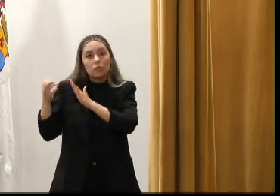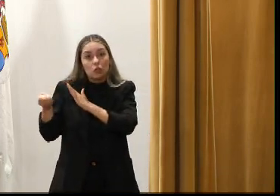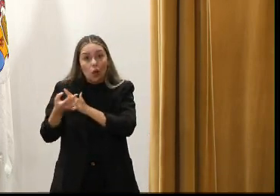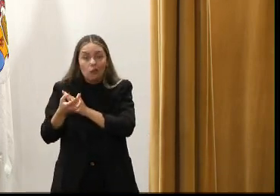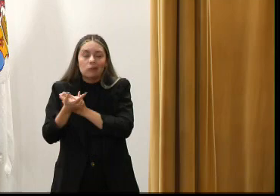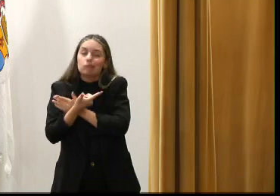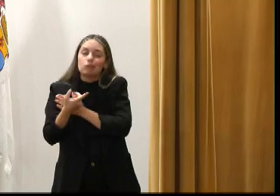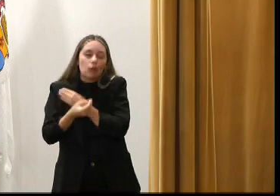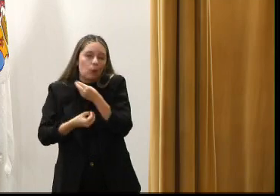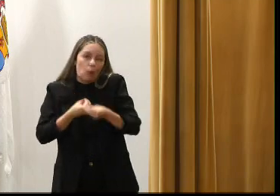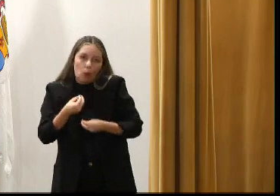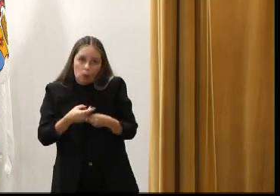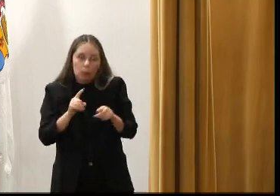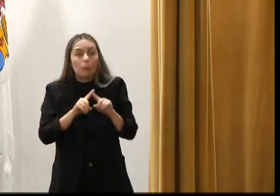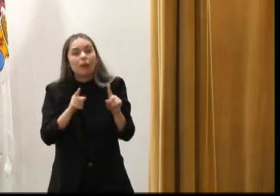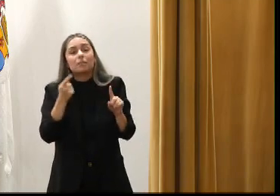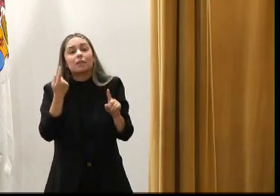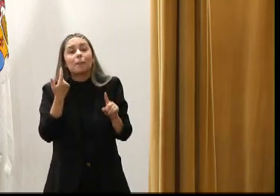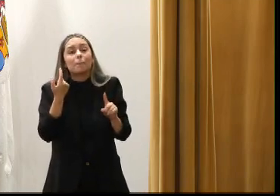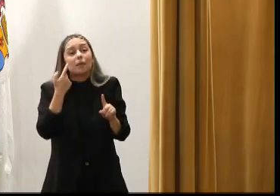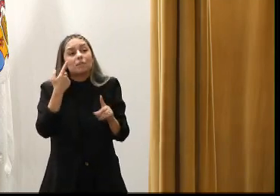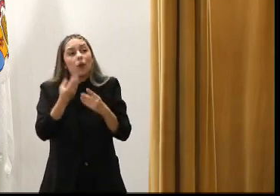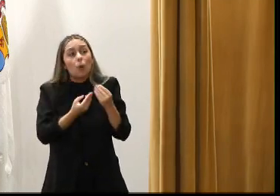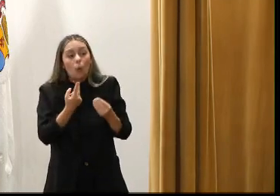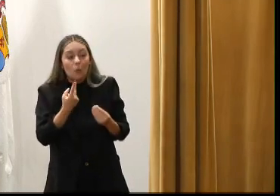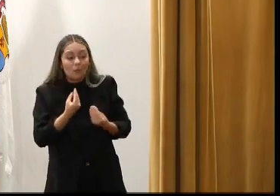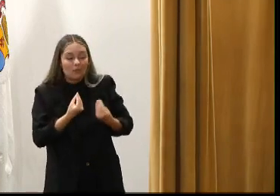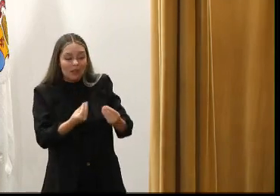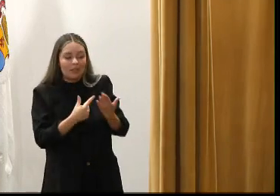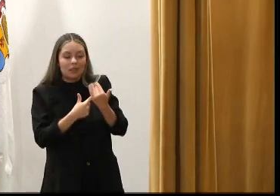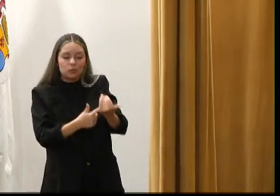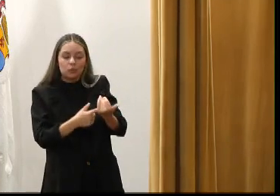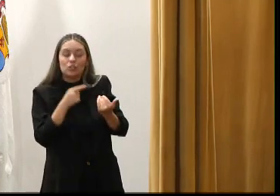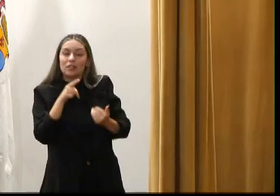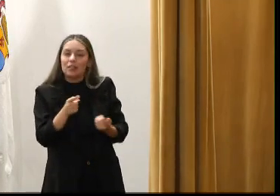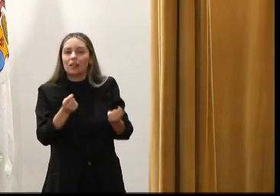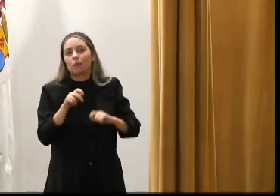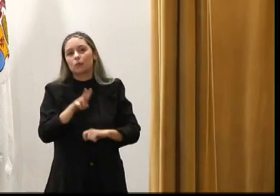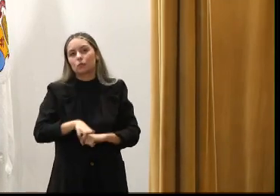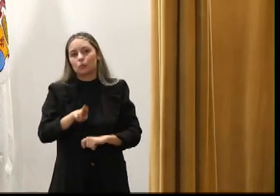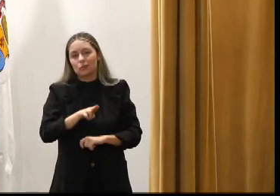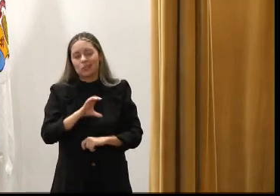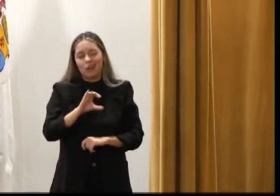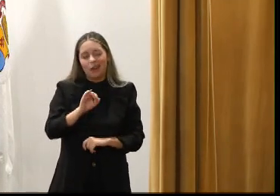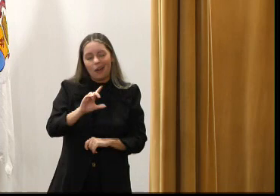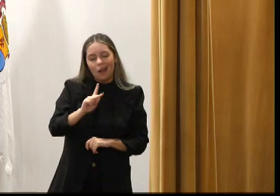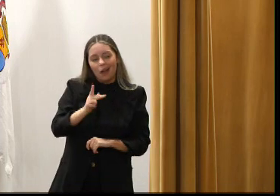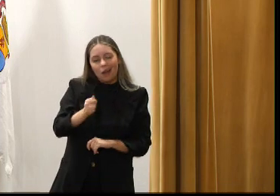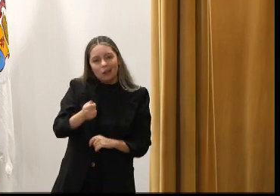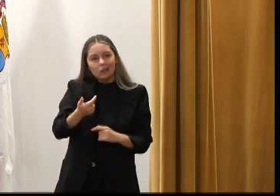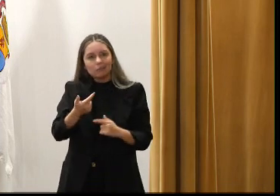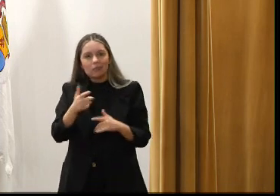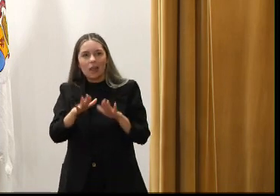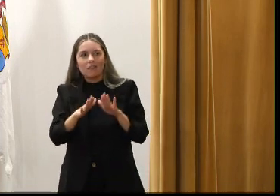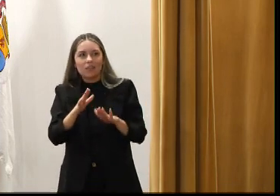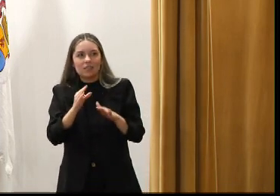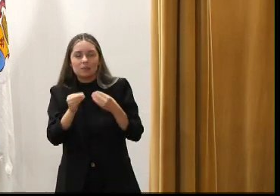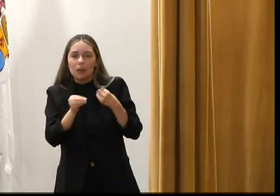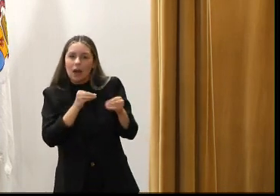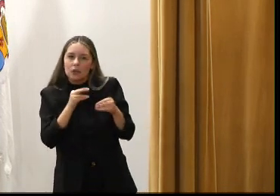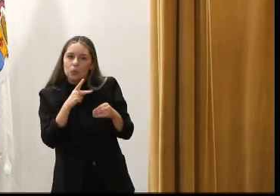tecnologia para elas, mas tecnologia que elas possam manusear. E o que é isso? Calhas feitas até com PET,